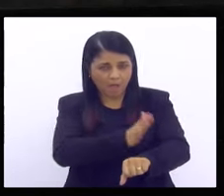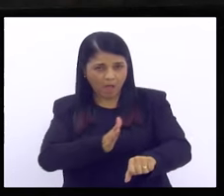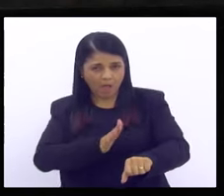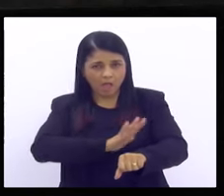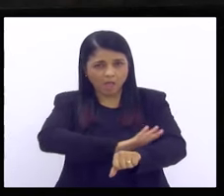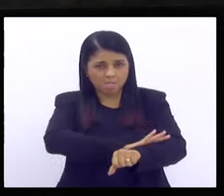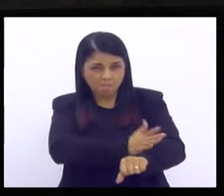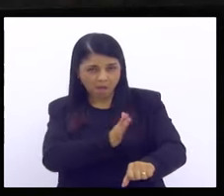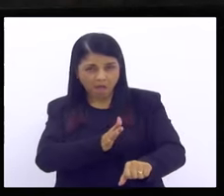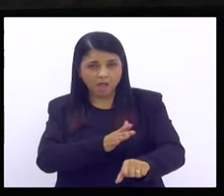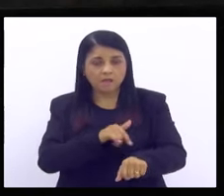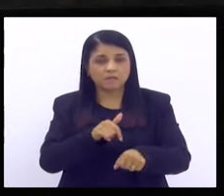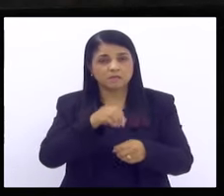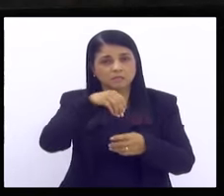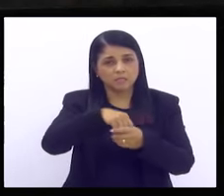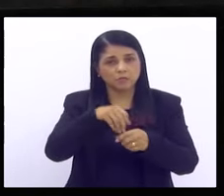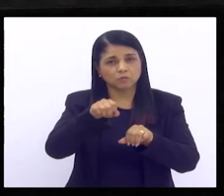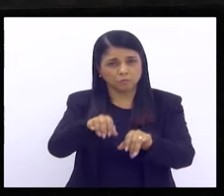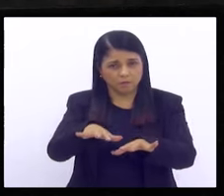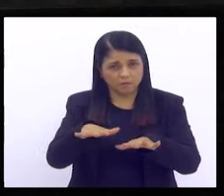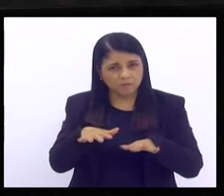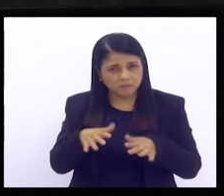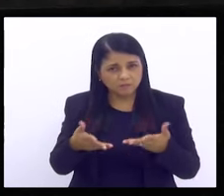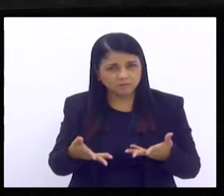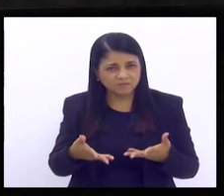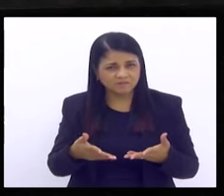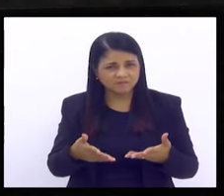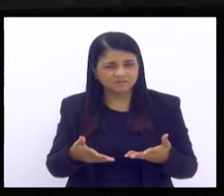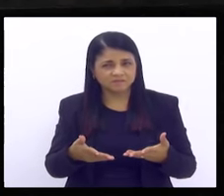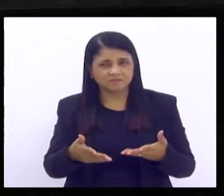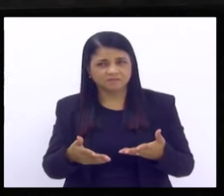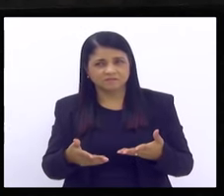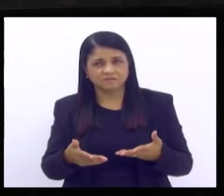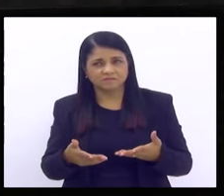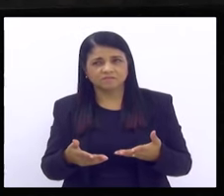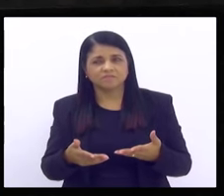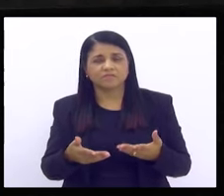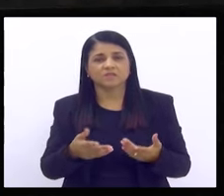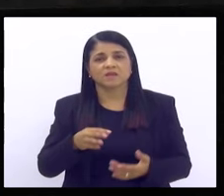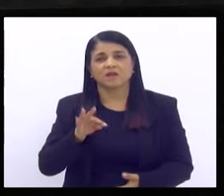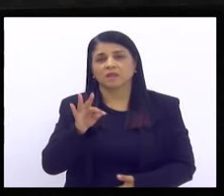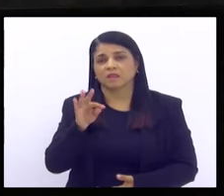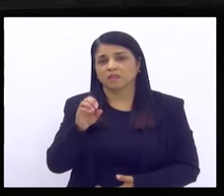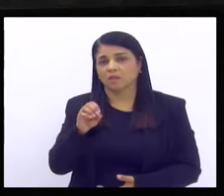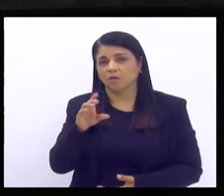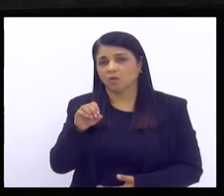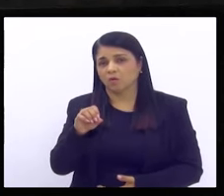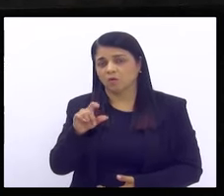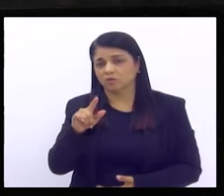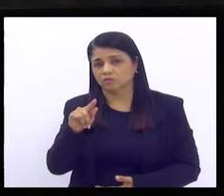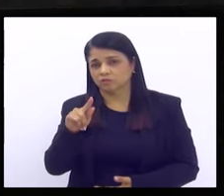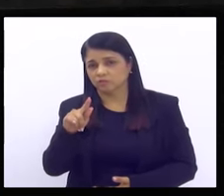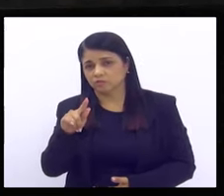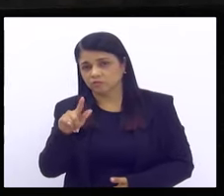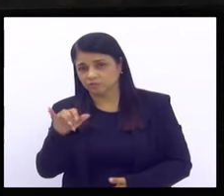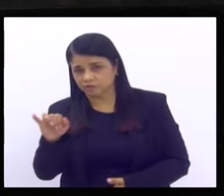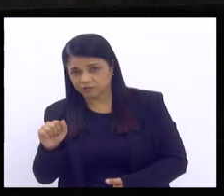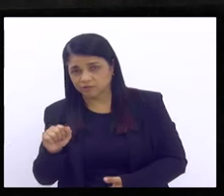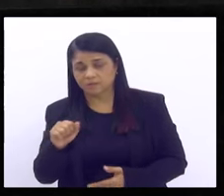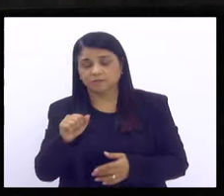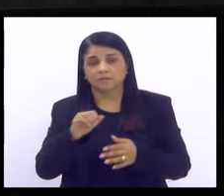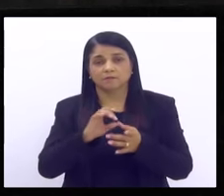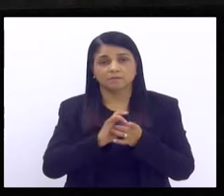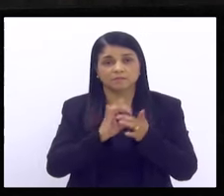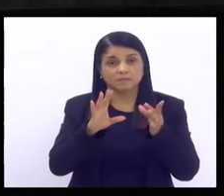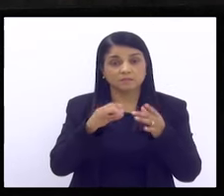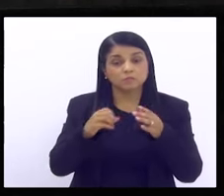se fazer aqui dentro do parlamento. Quero dizer que a teologia da libertação, ela surge da